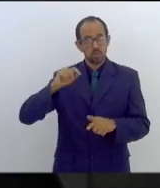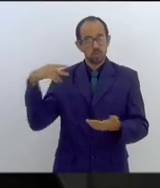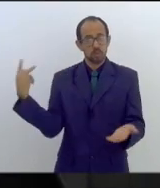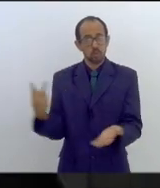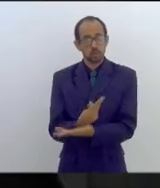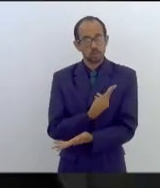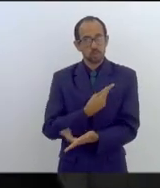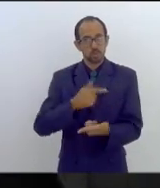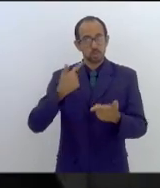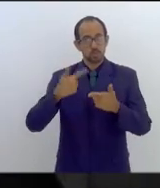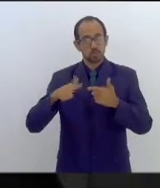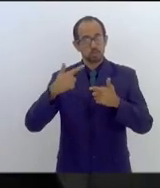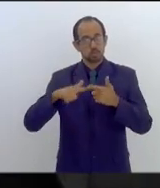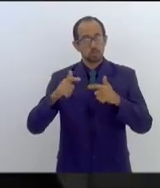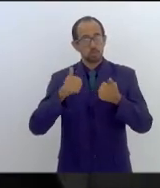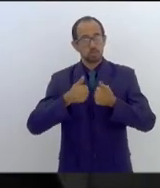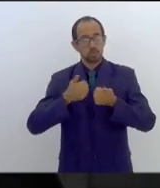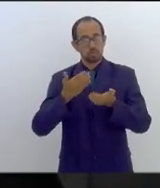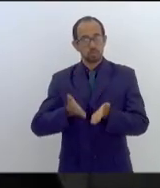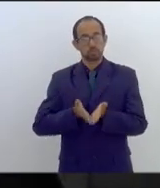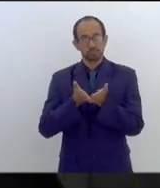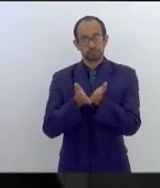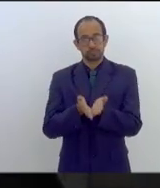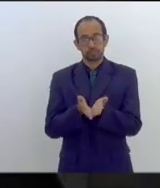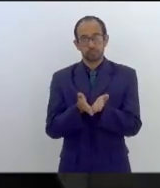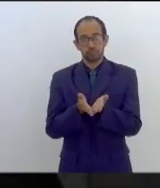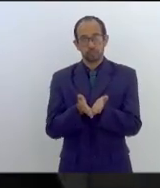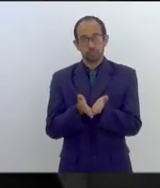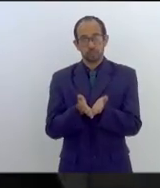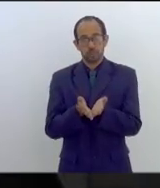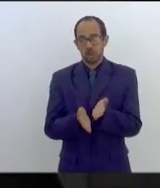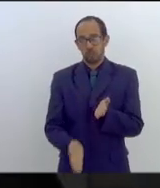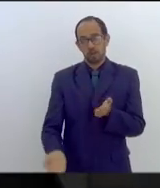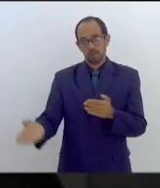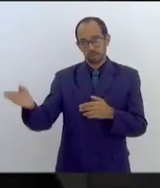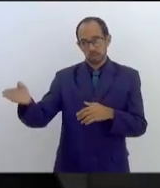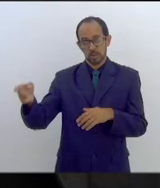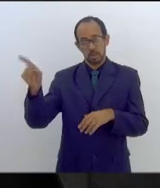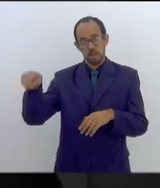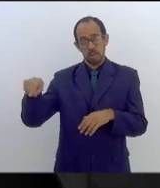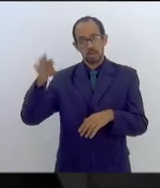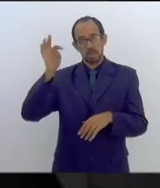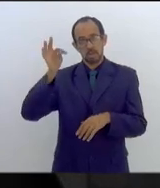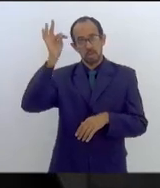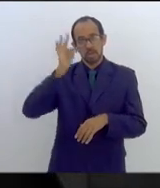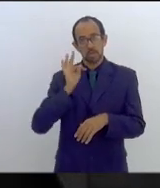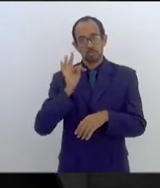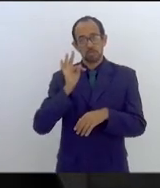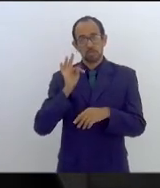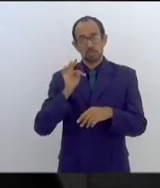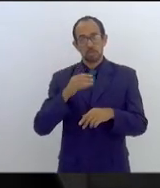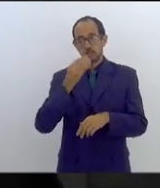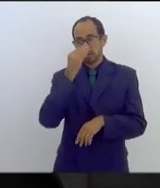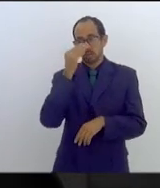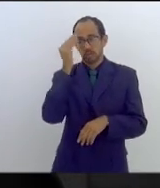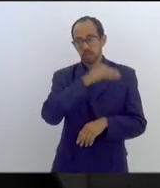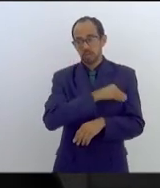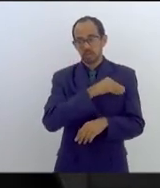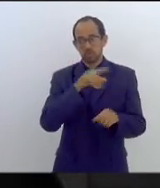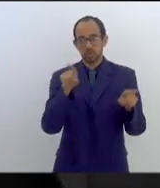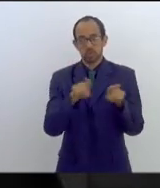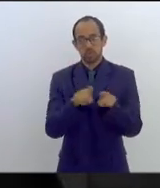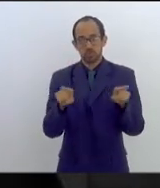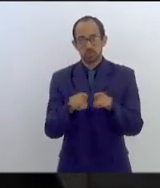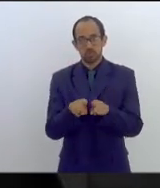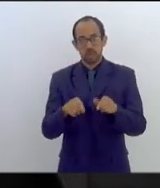acontecendo no transporte aquaviário, assim como, e Vossa Excelência, inclusive, é uma boa testemunha, assim como negligenciou o que vinha acontecendo com o